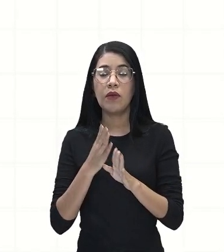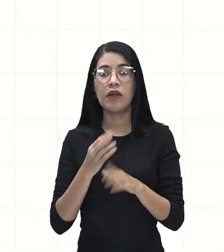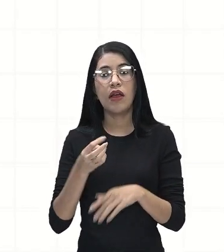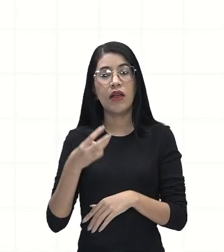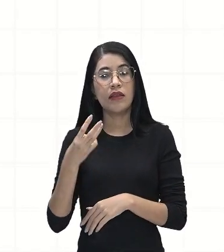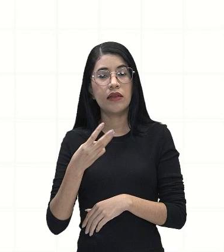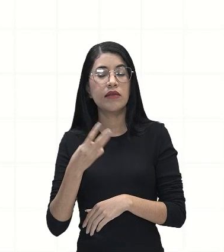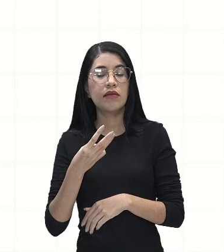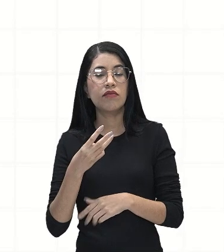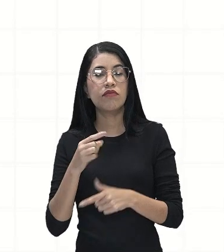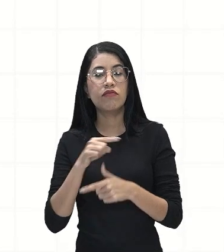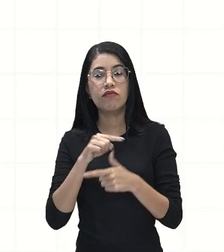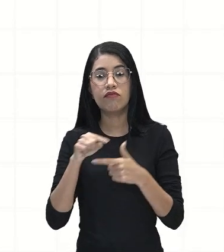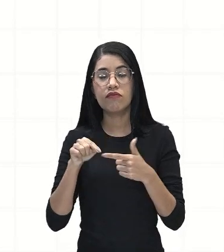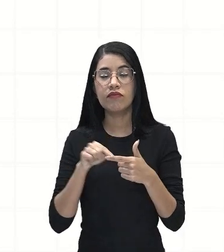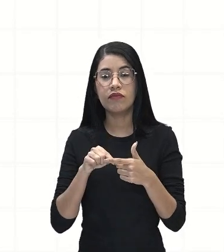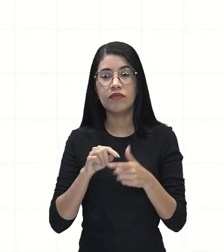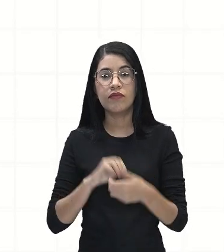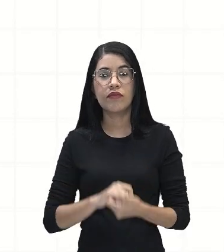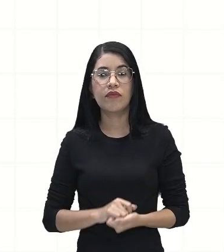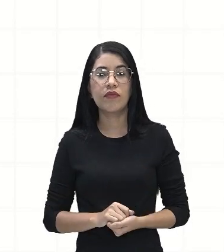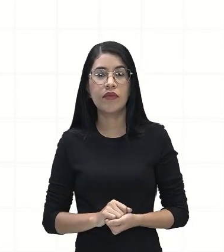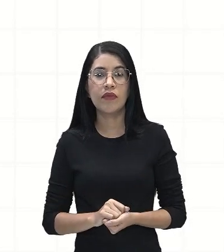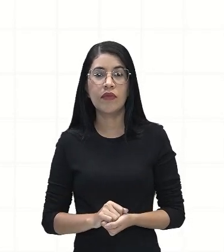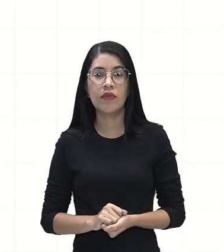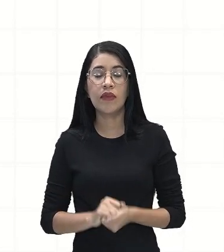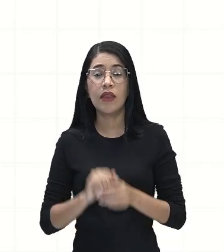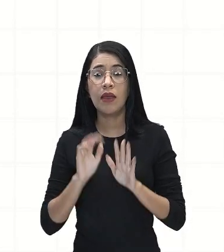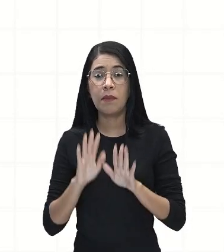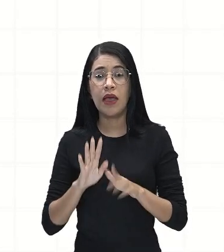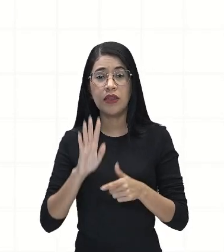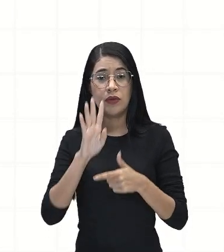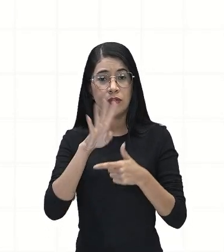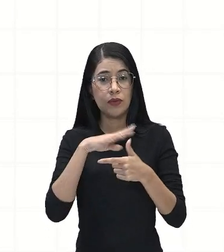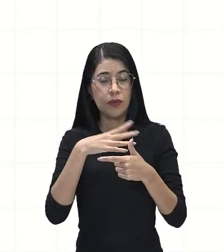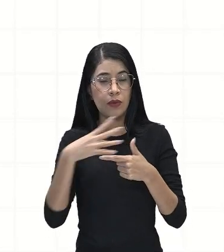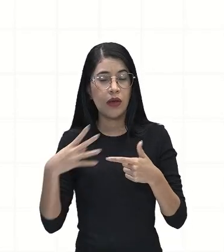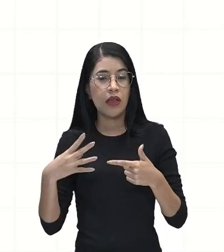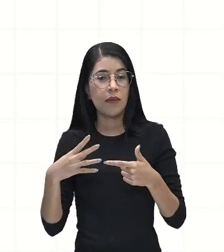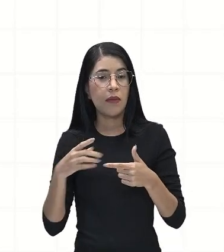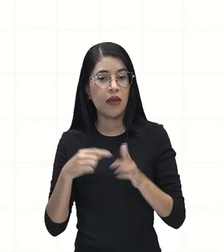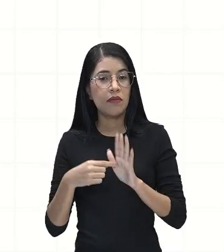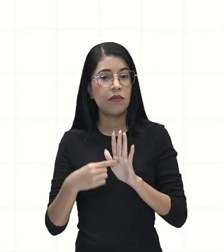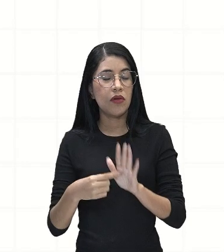medida. Mas o plano cartesiano,